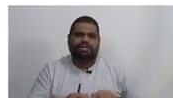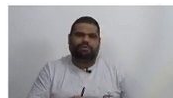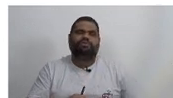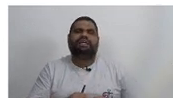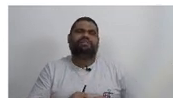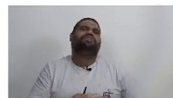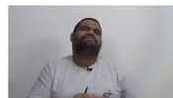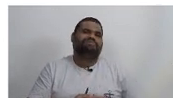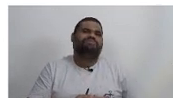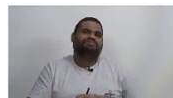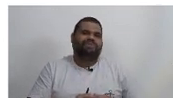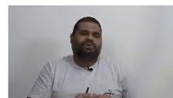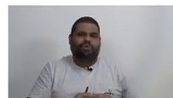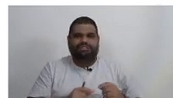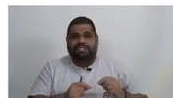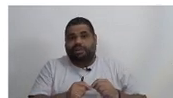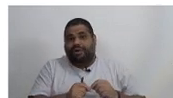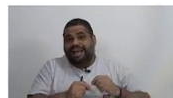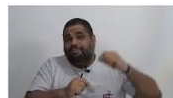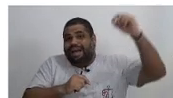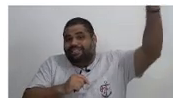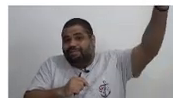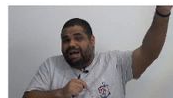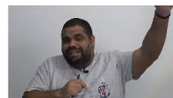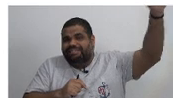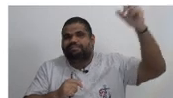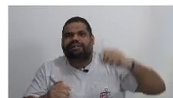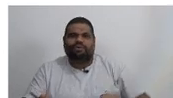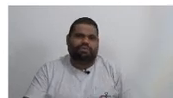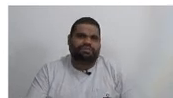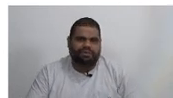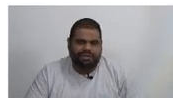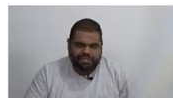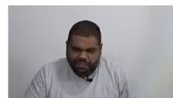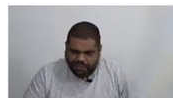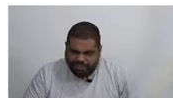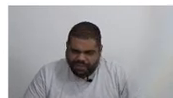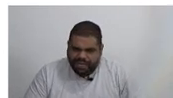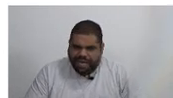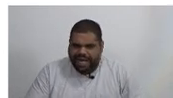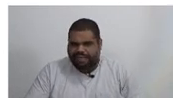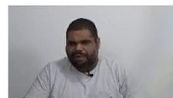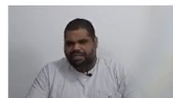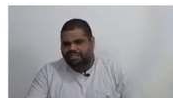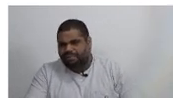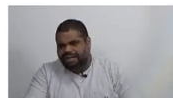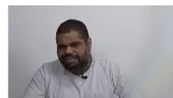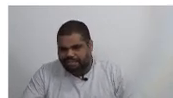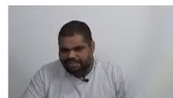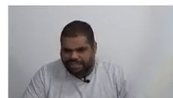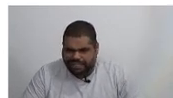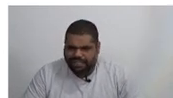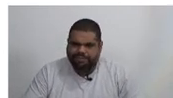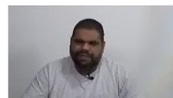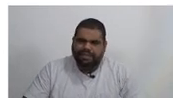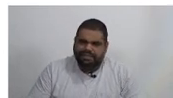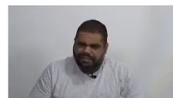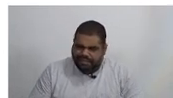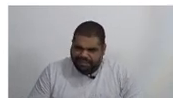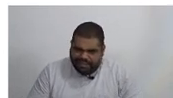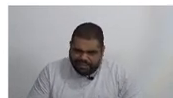imagem correspondente. Ou seja, qual é a imagem máxima que eu consigo atingir? A imagem máxima